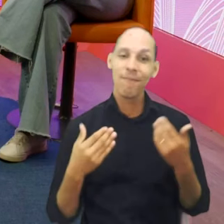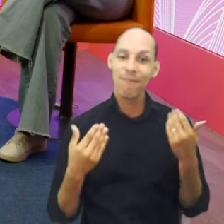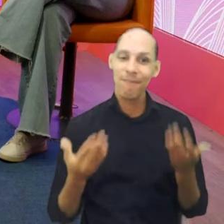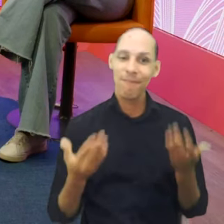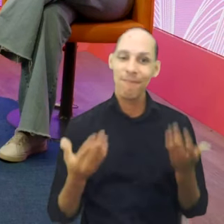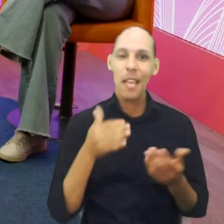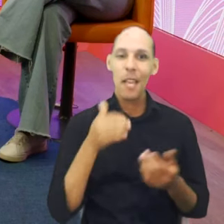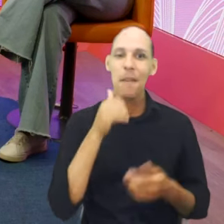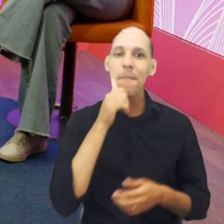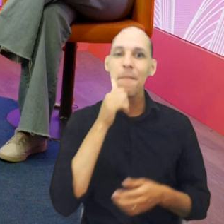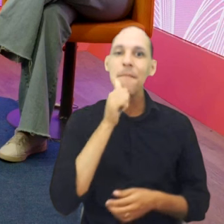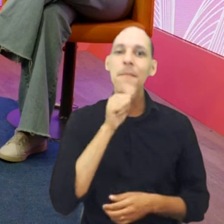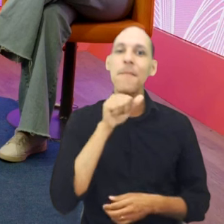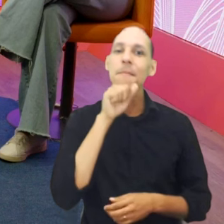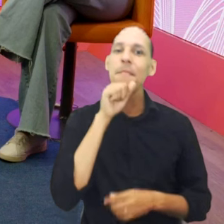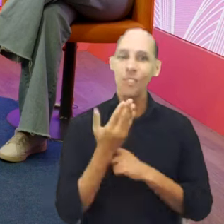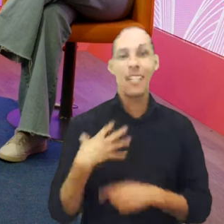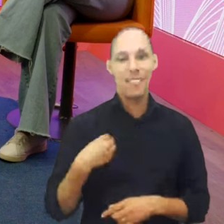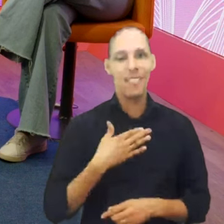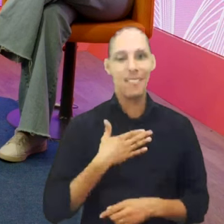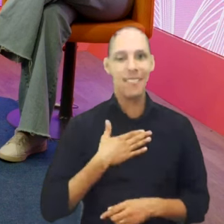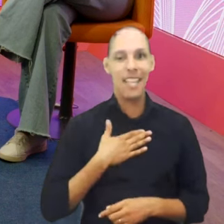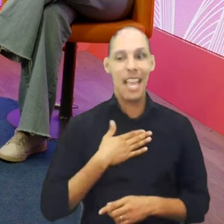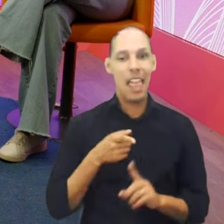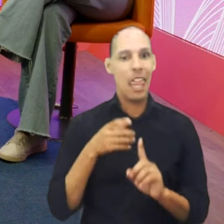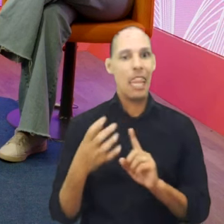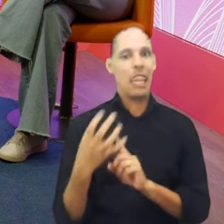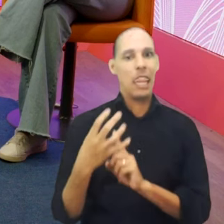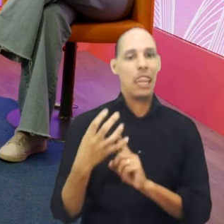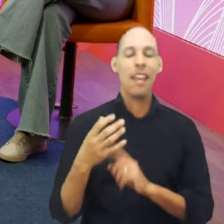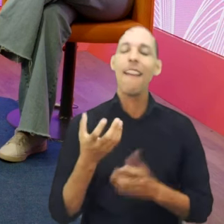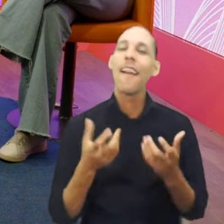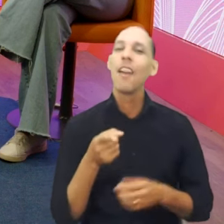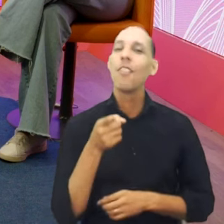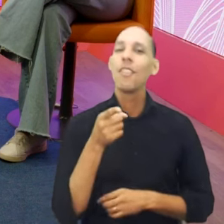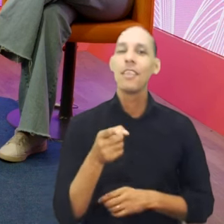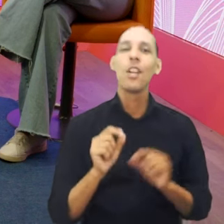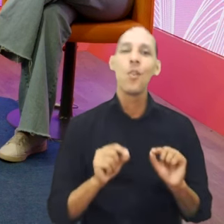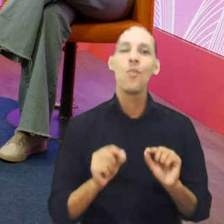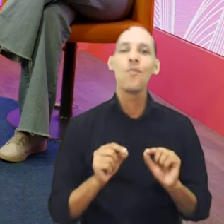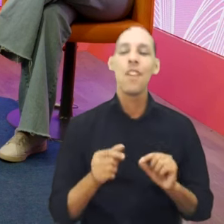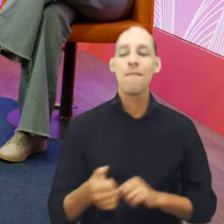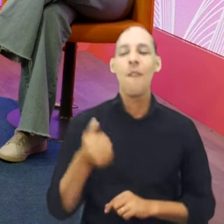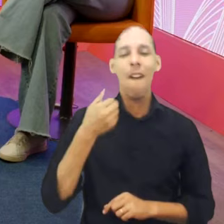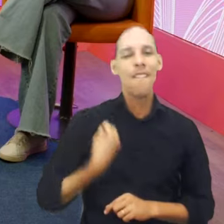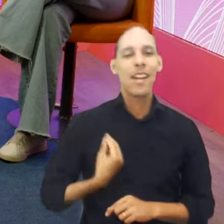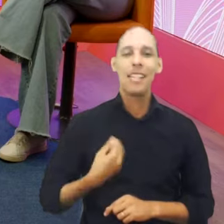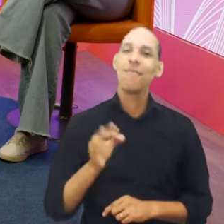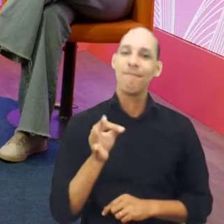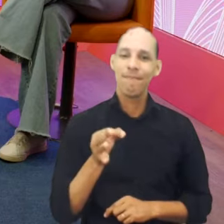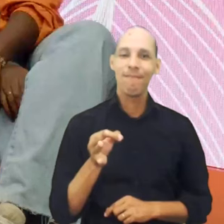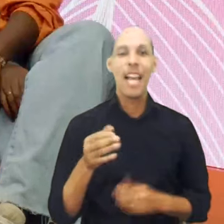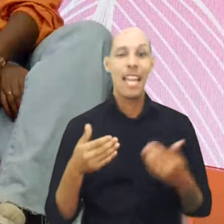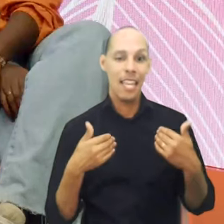mãe que me ajudava com a minha filha, então ela pressionava um pouco, né? Porque... Ela queria que você tivesse mais qualidade de vida, de repente, ela estava preocupada com isso, com né? Com isso.